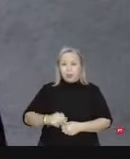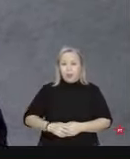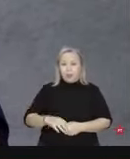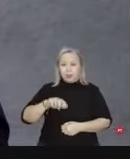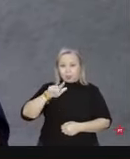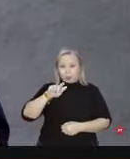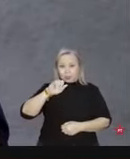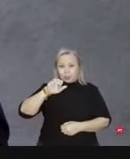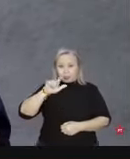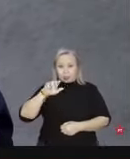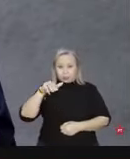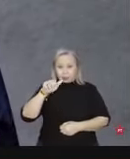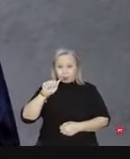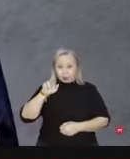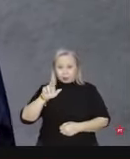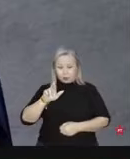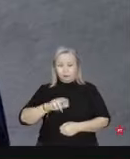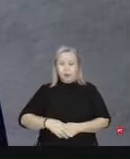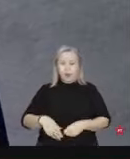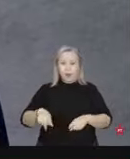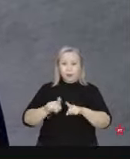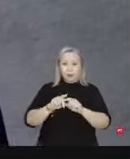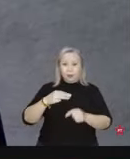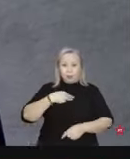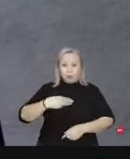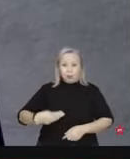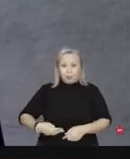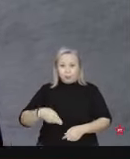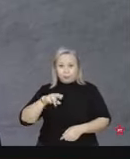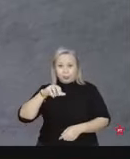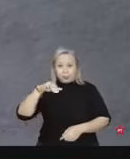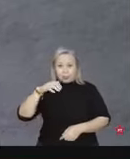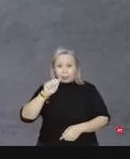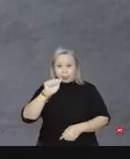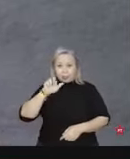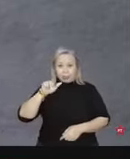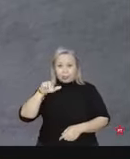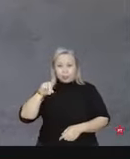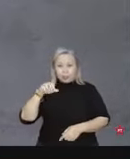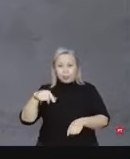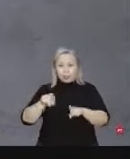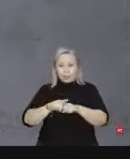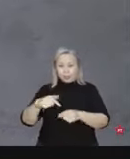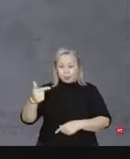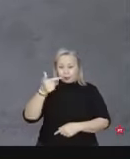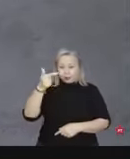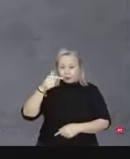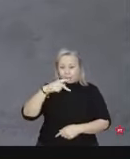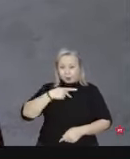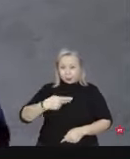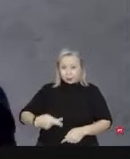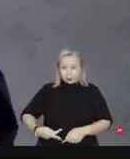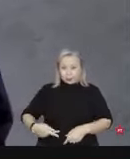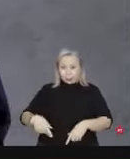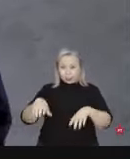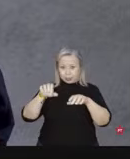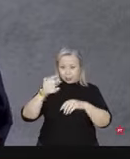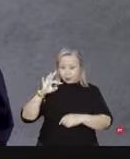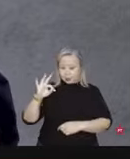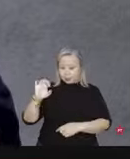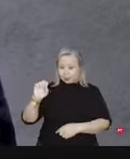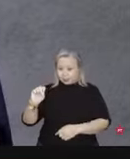Supremo Tribunal Federal, o ministro Ricardo Lewandowski, também vice-presidente do Tribunal Superior